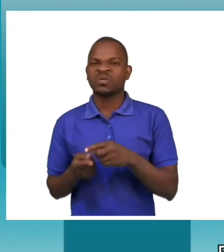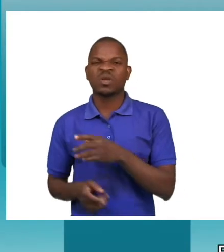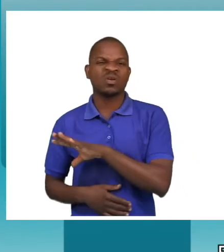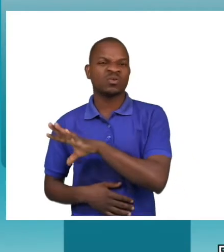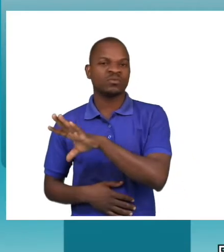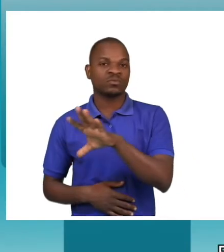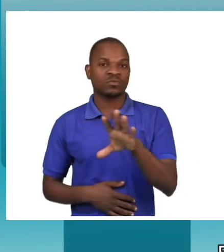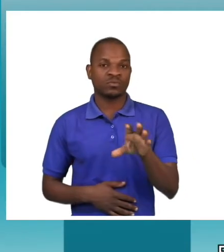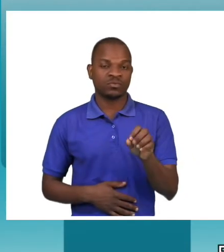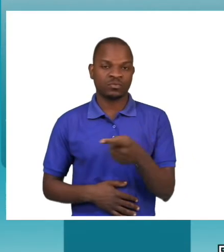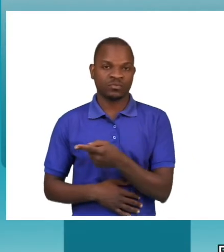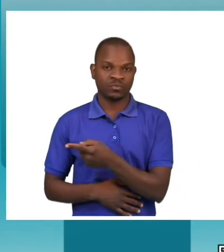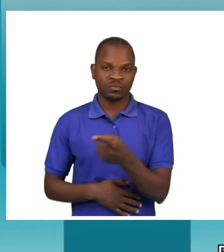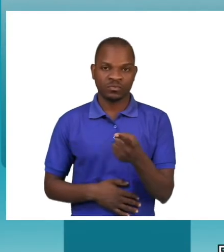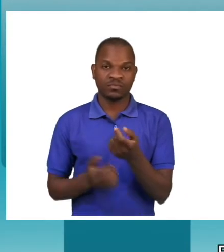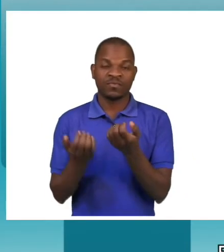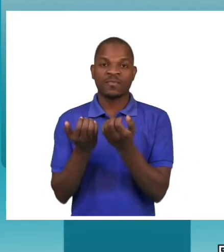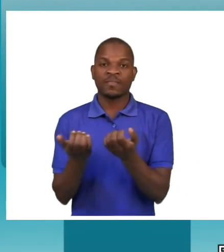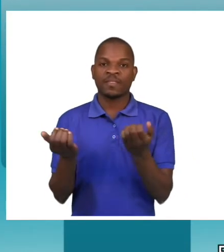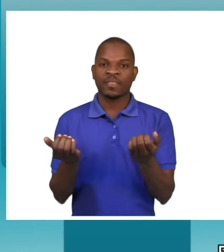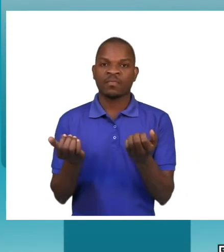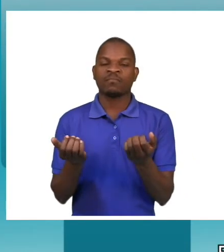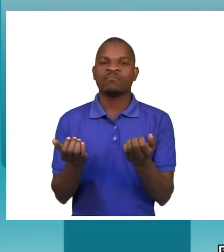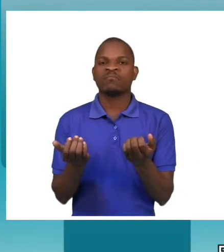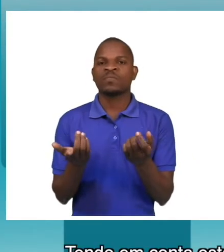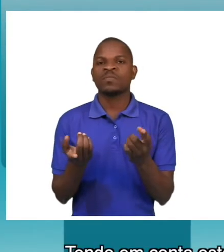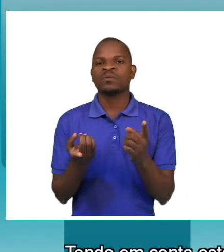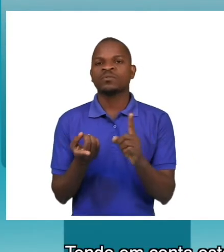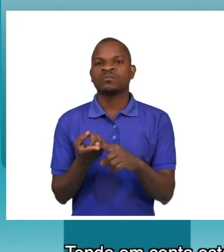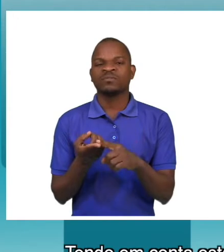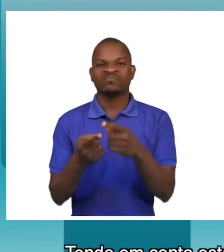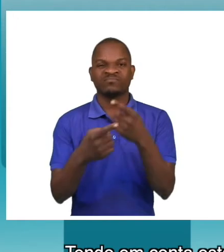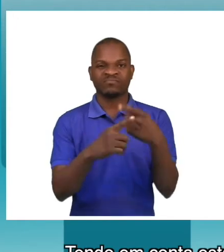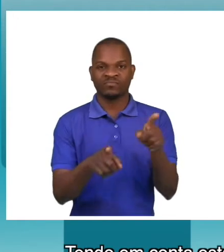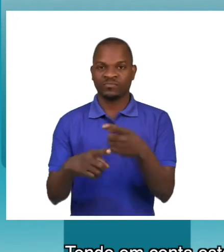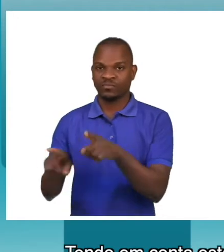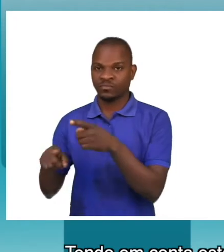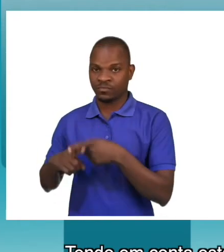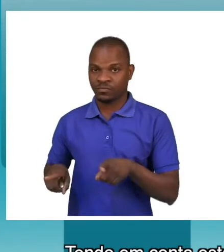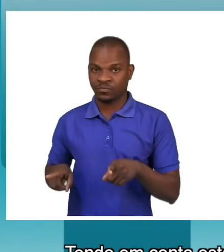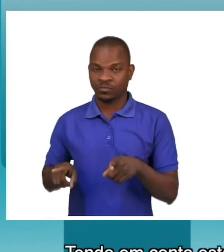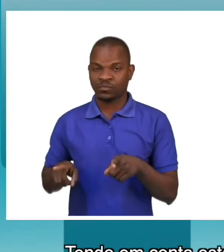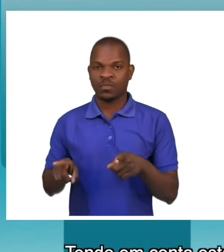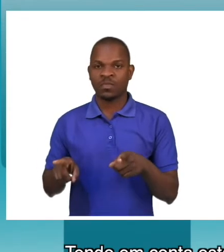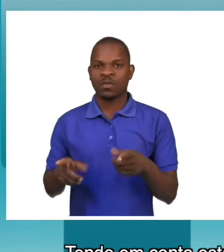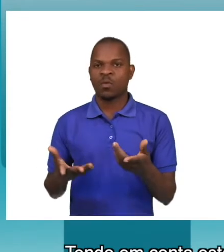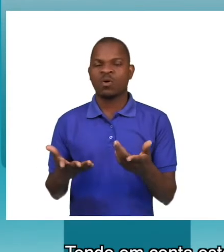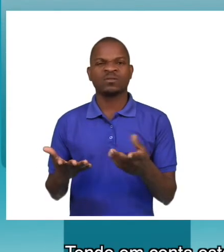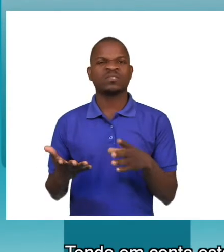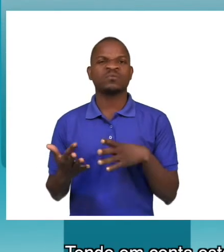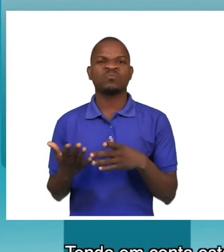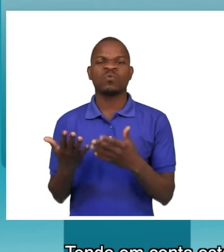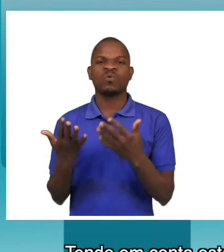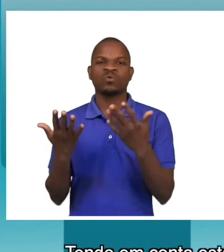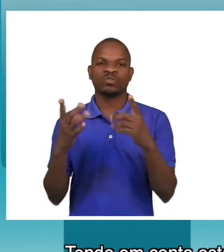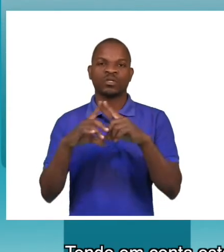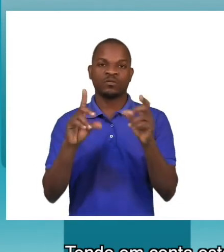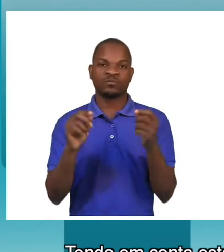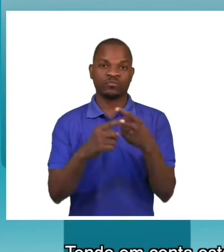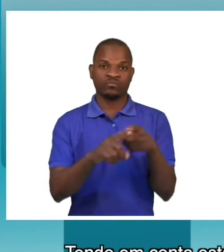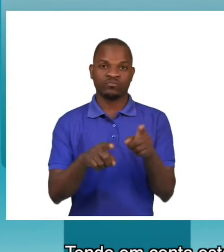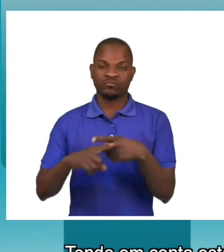visual motor ou psicomotor e tendo em conta esta diversidade este universo tão rico